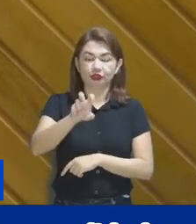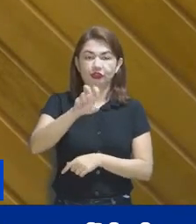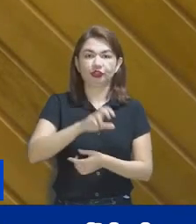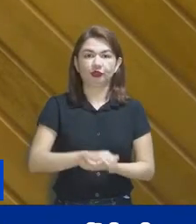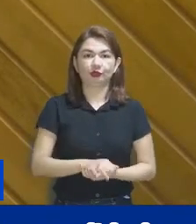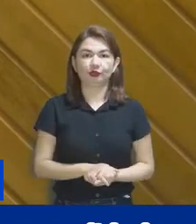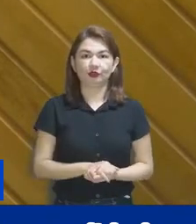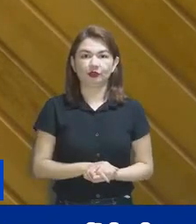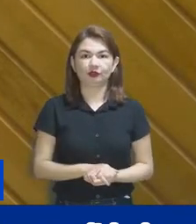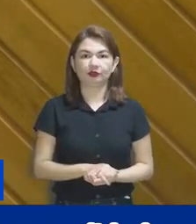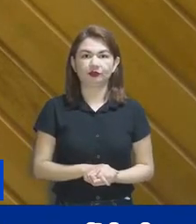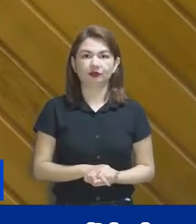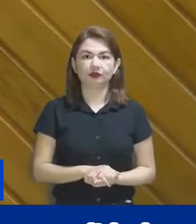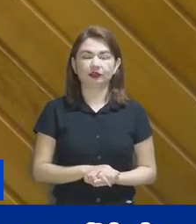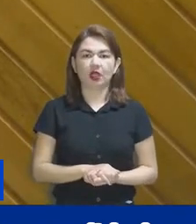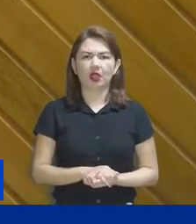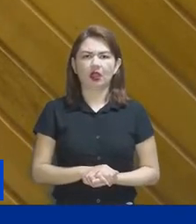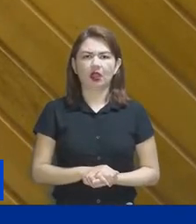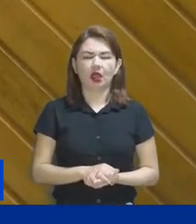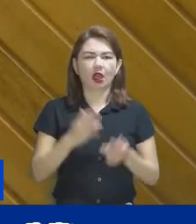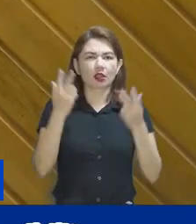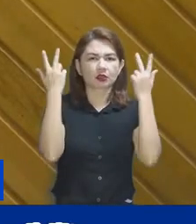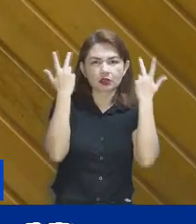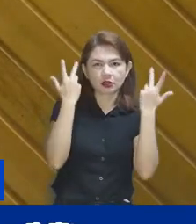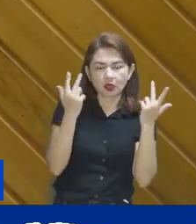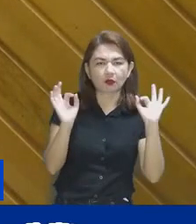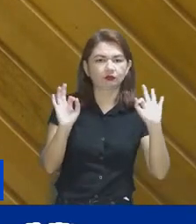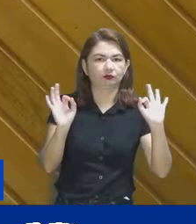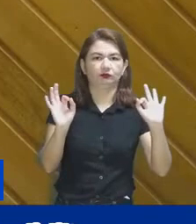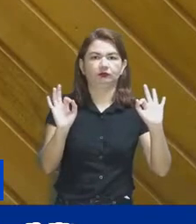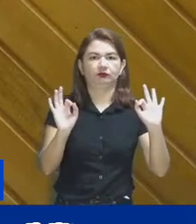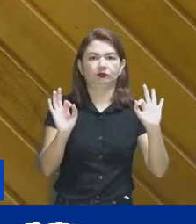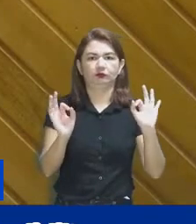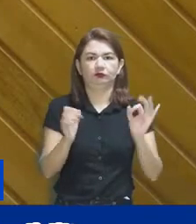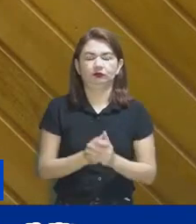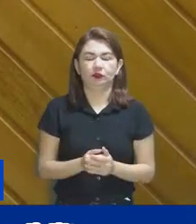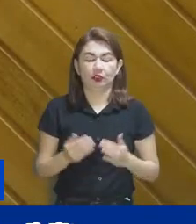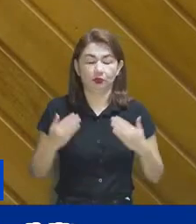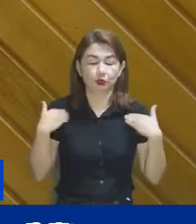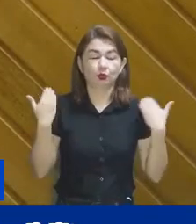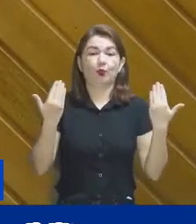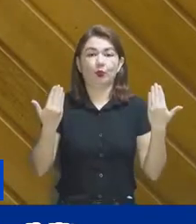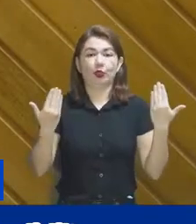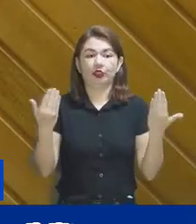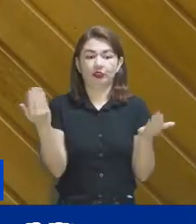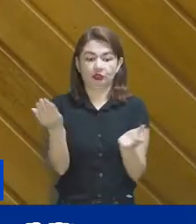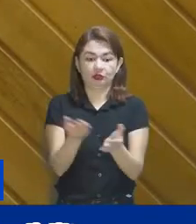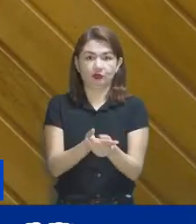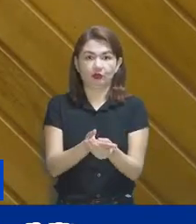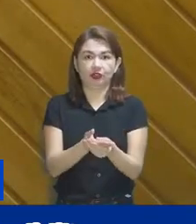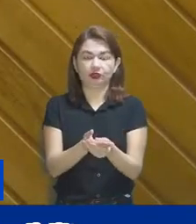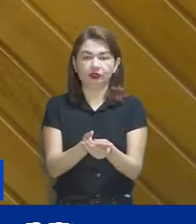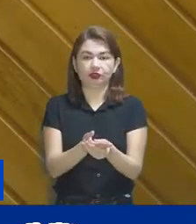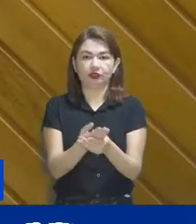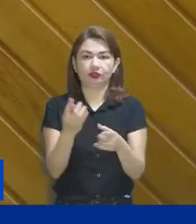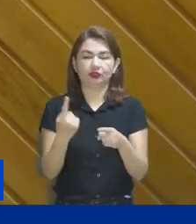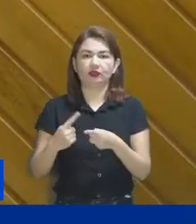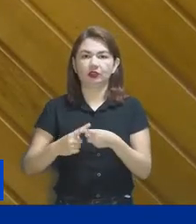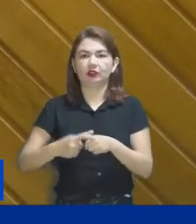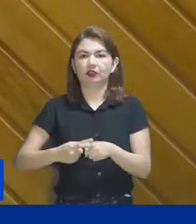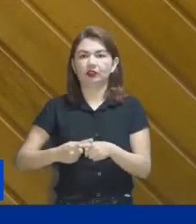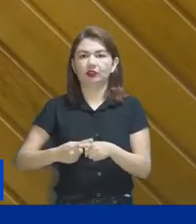precedido da normalidade. Não só por esse fato da surpresa processual, que